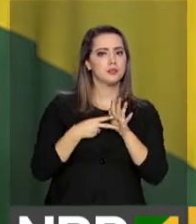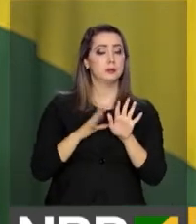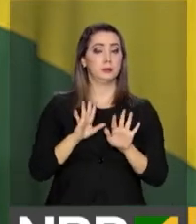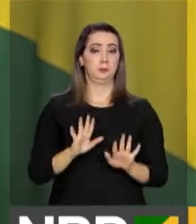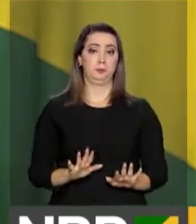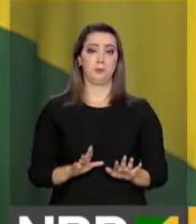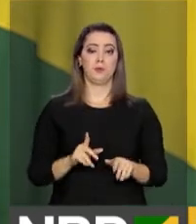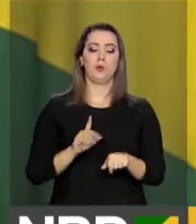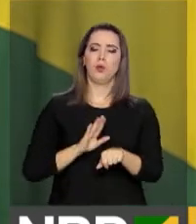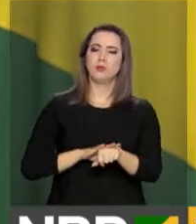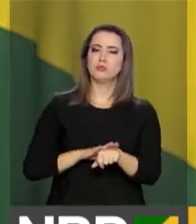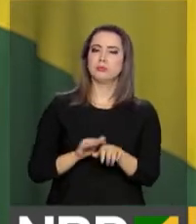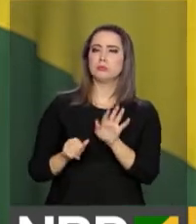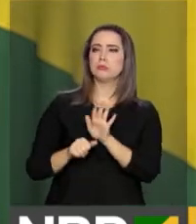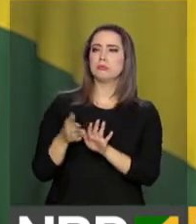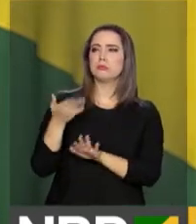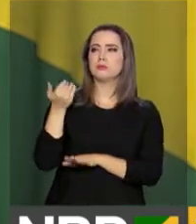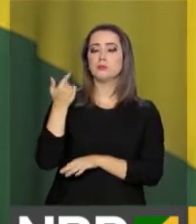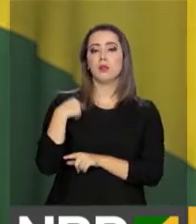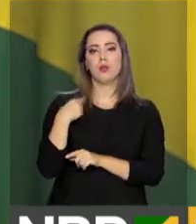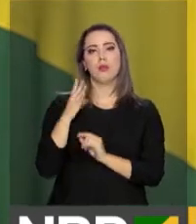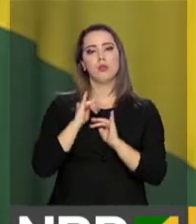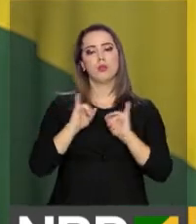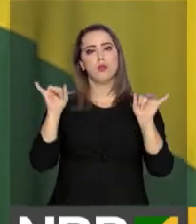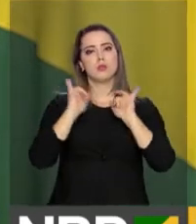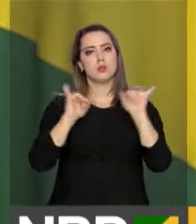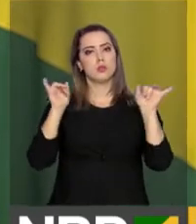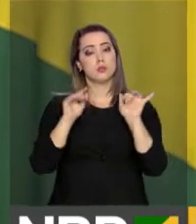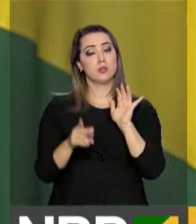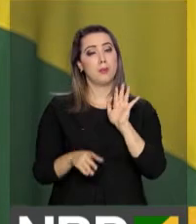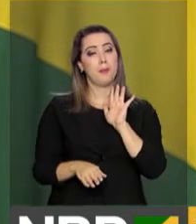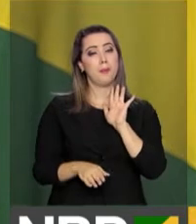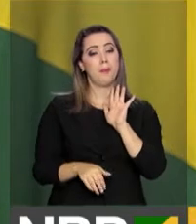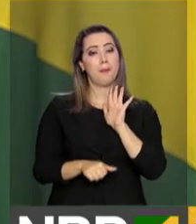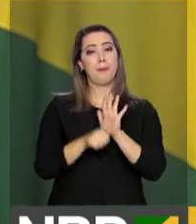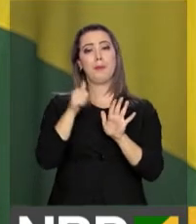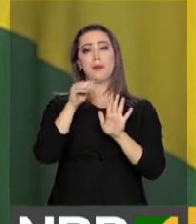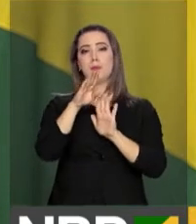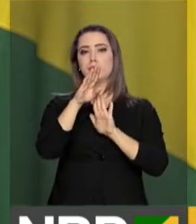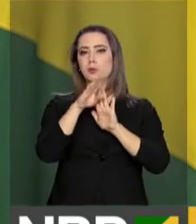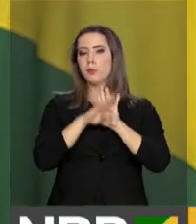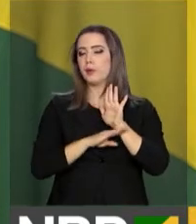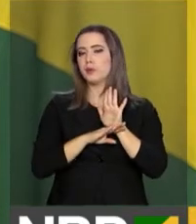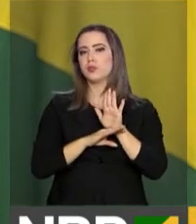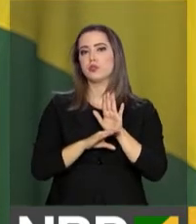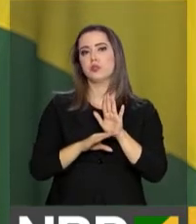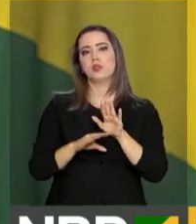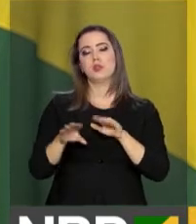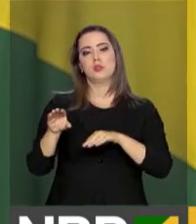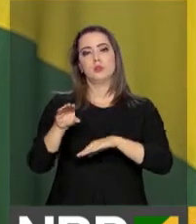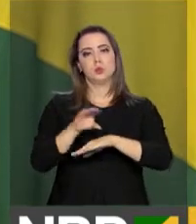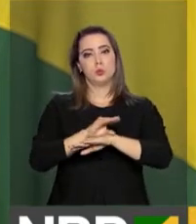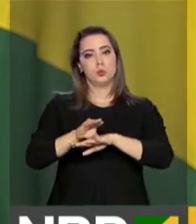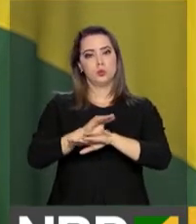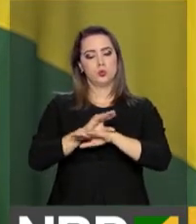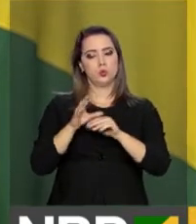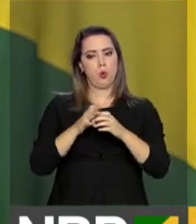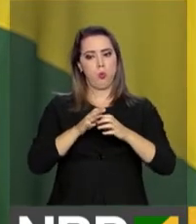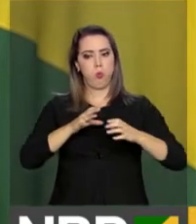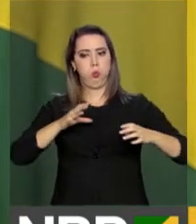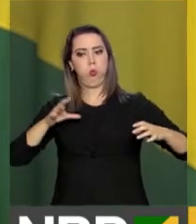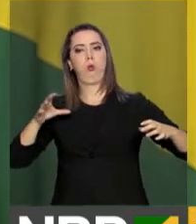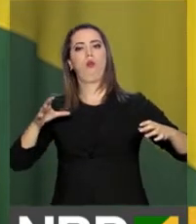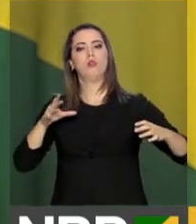momentos convenhamos quando lançamos o primeiro projeto de reforma constitucional que era muito mais amplo